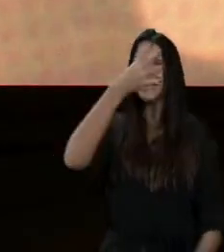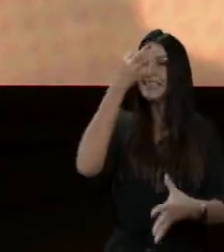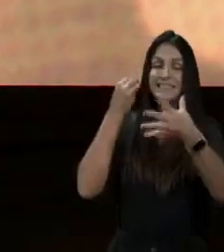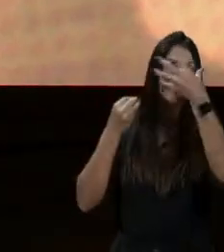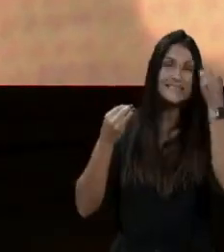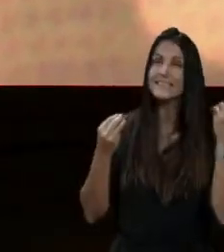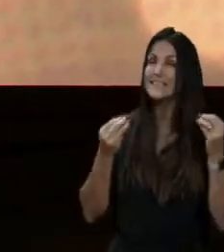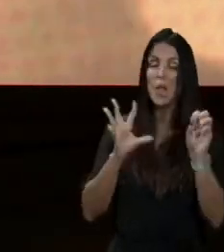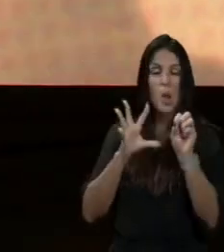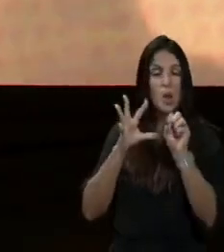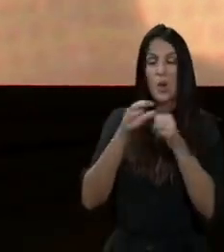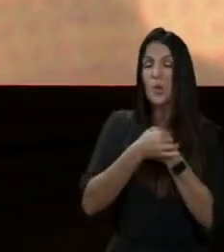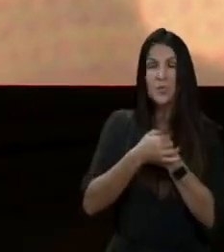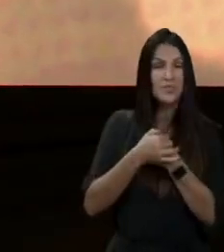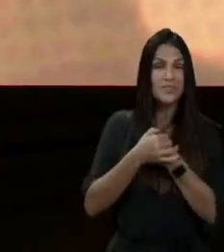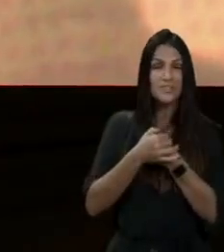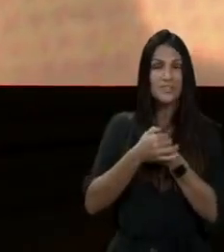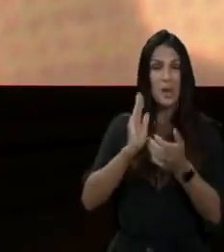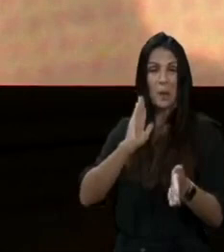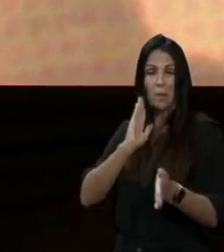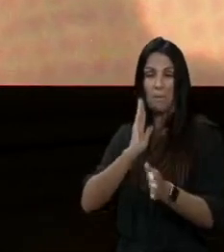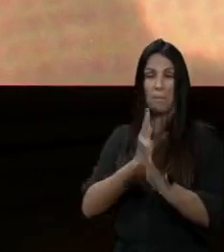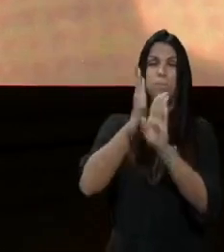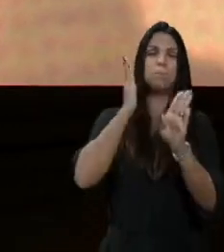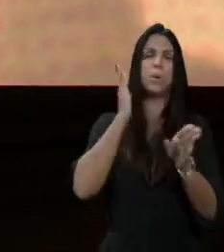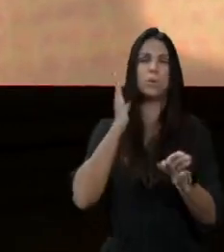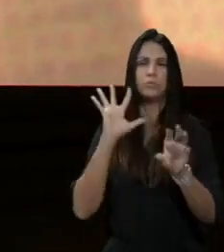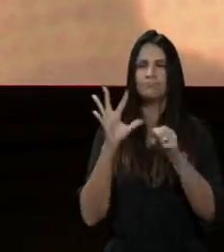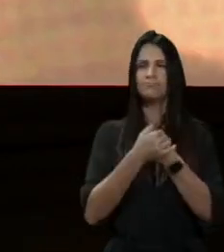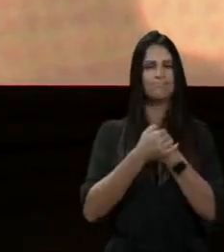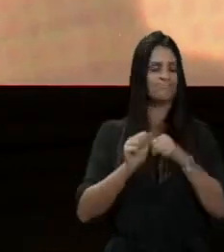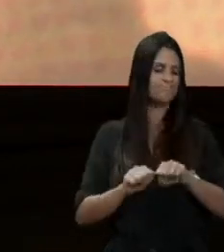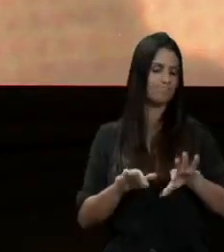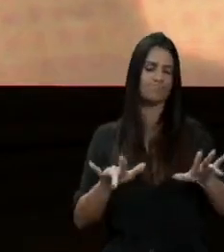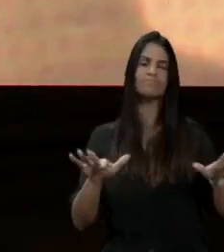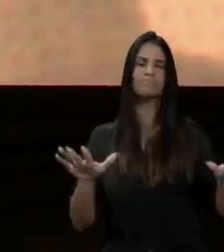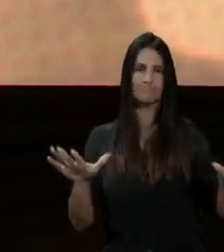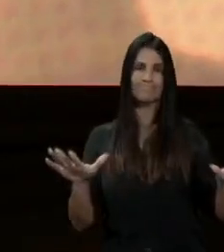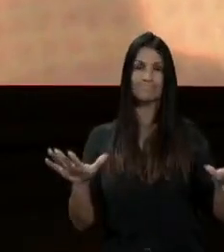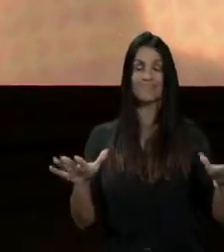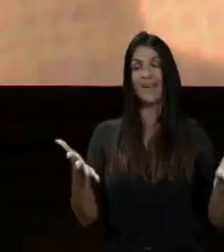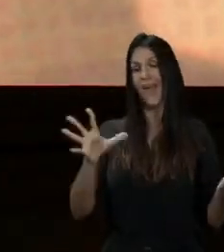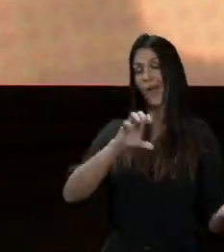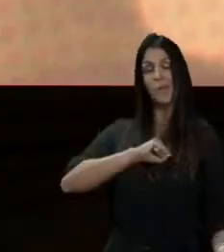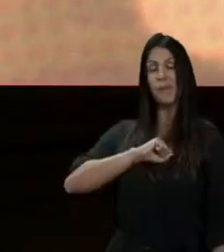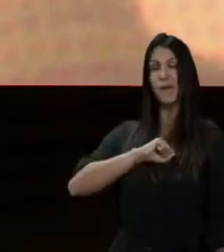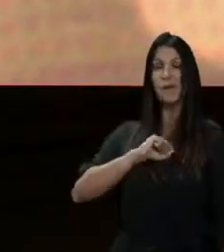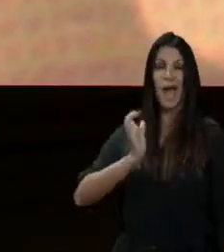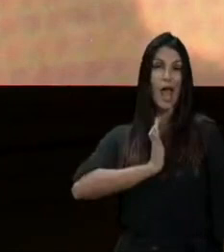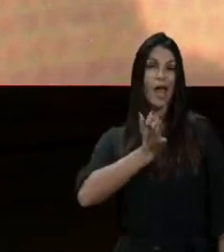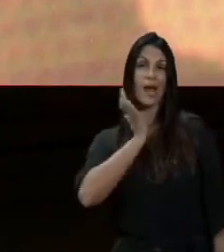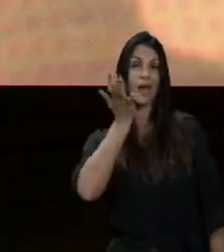convite só e vice estrutura tudo Oi e aí pega rico branco ou negro